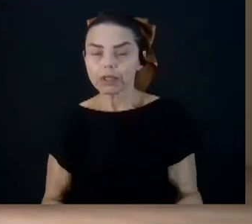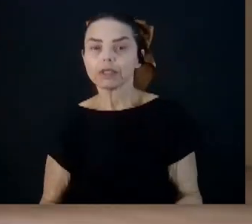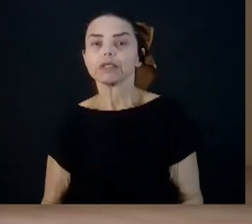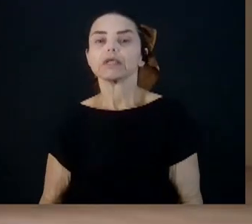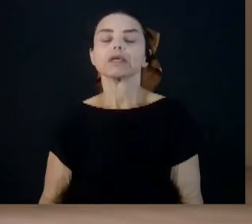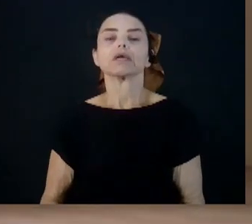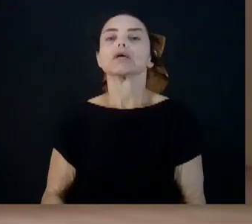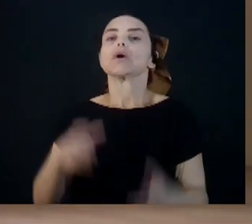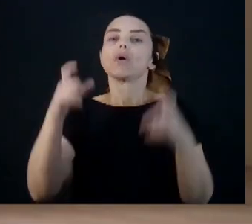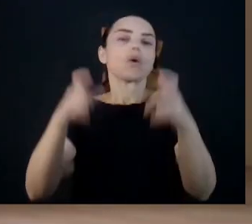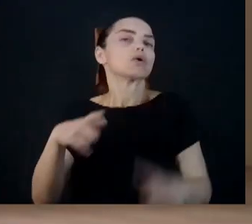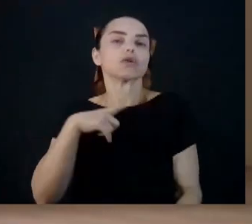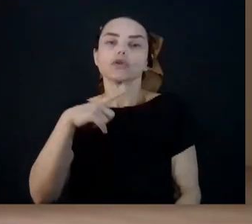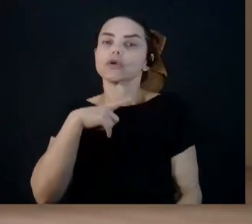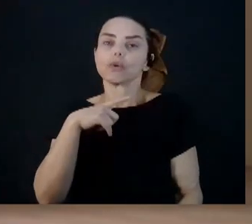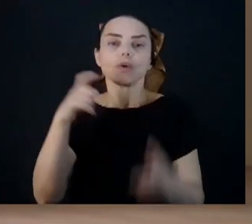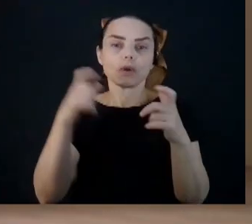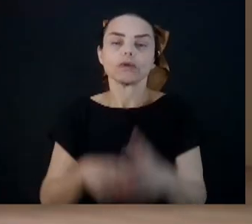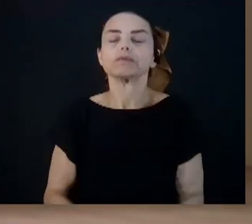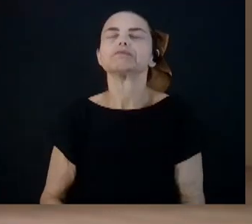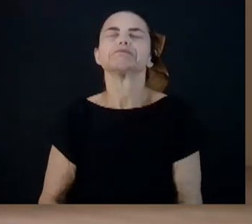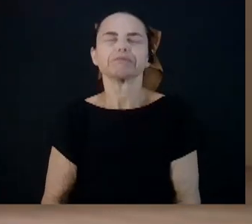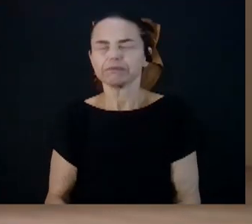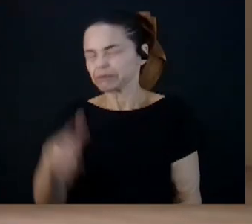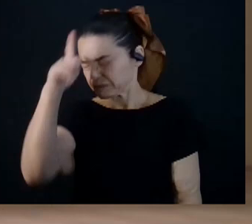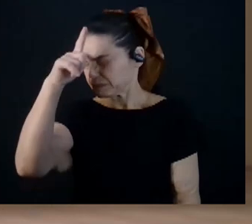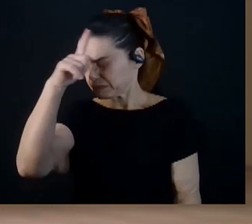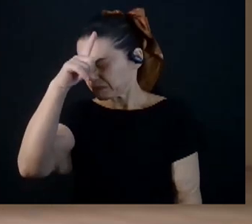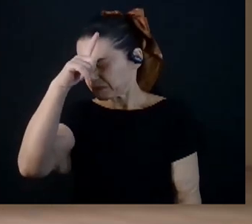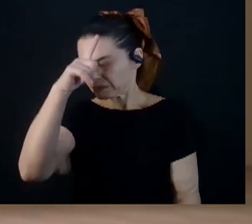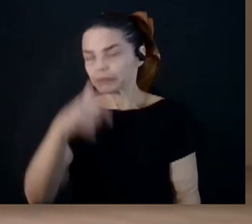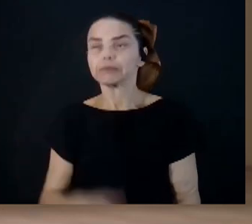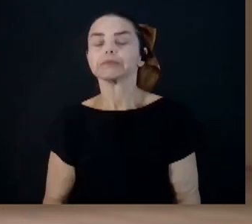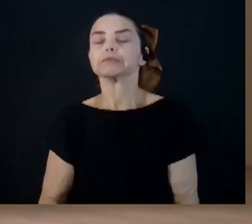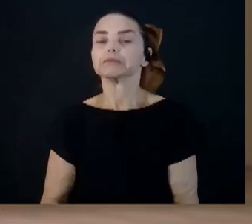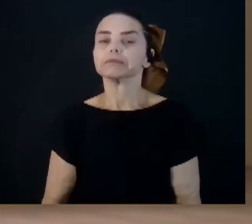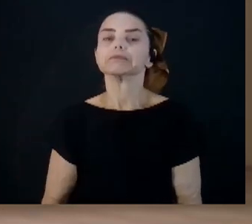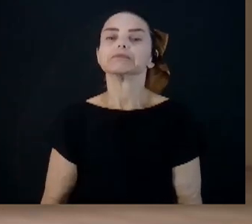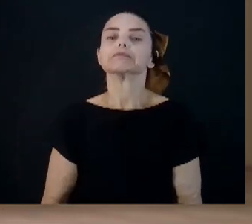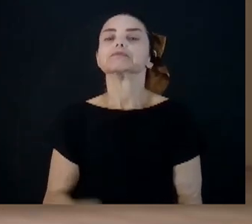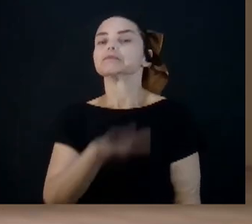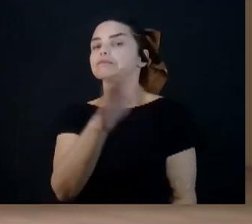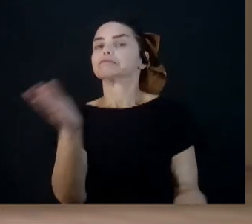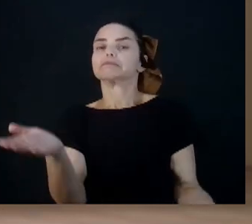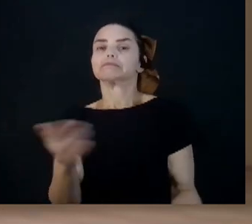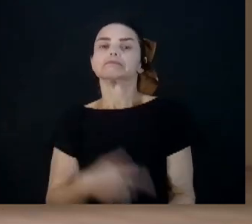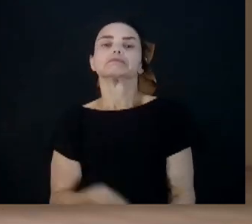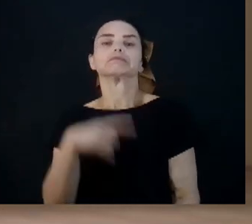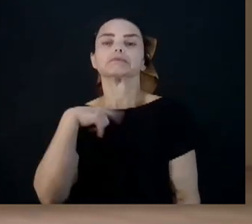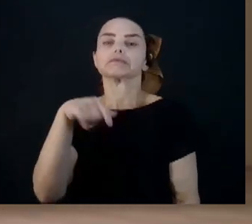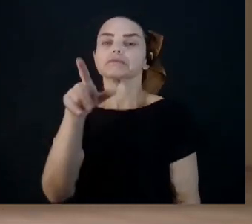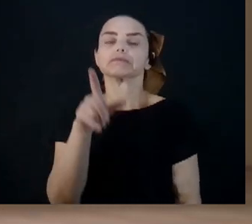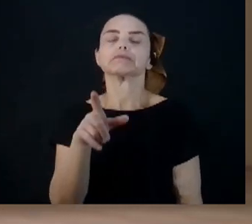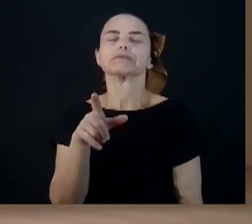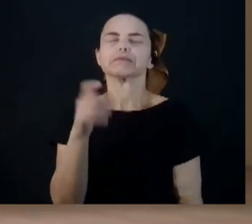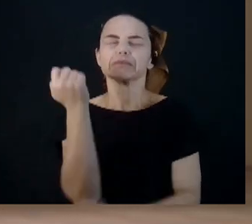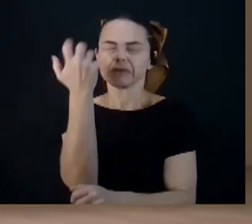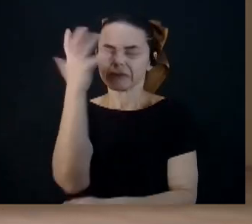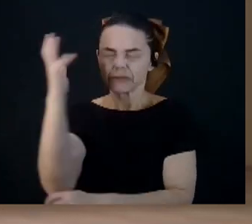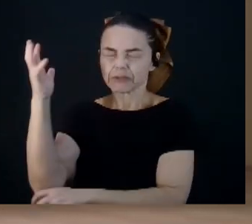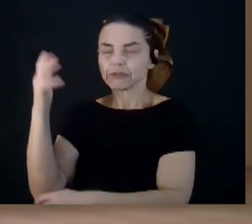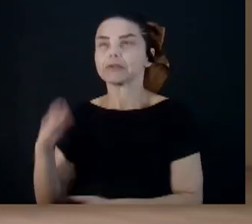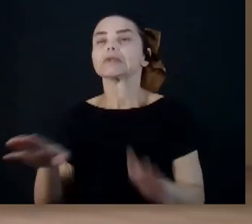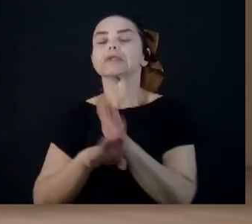certo. Muitos alemães vieram para cá, tipo assim, nós estamos indo para o paraíso. E quando chegou aqui,